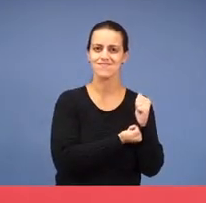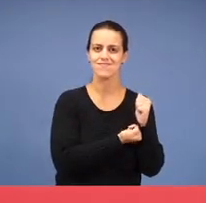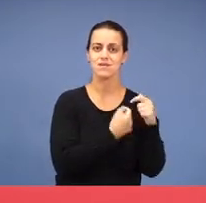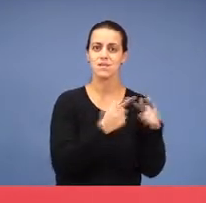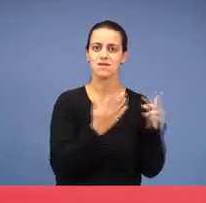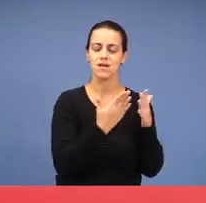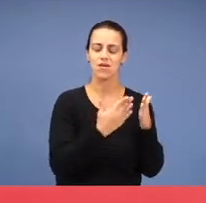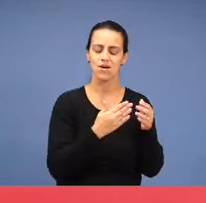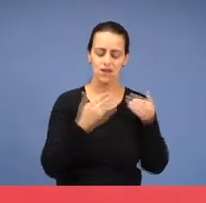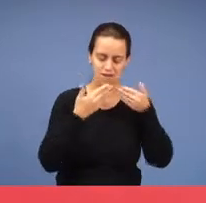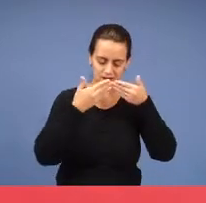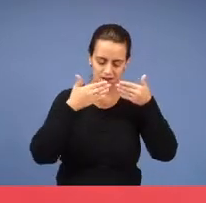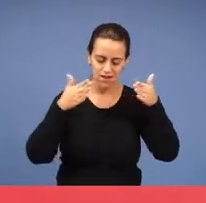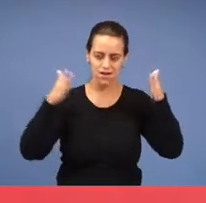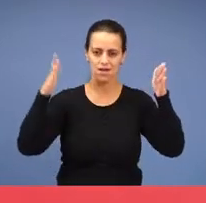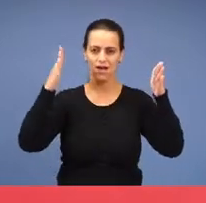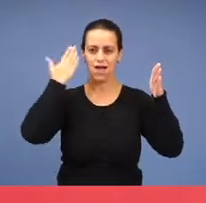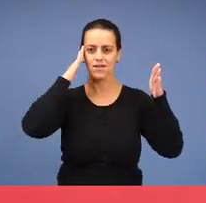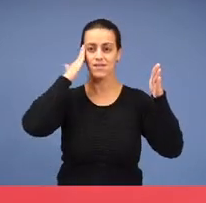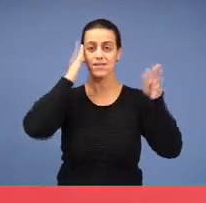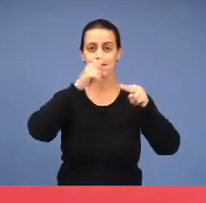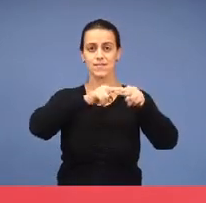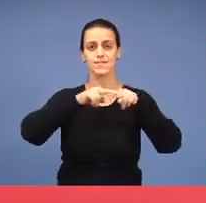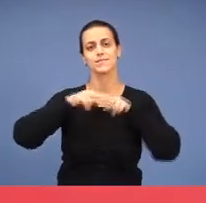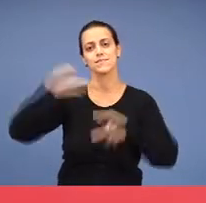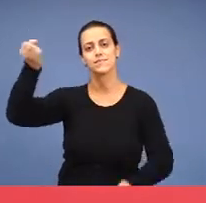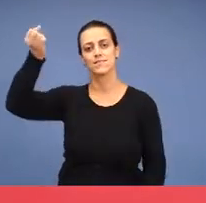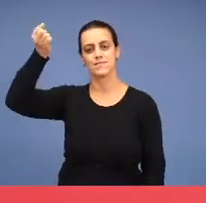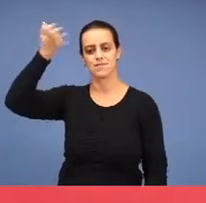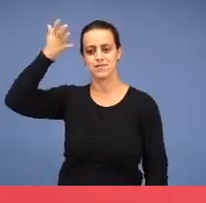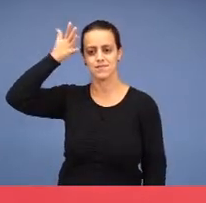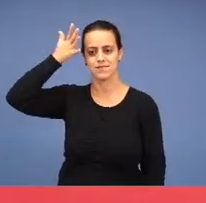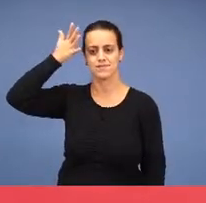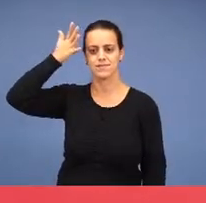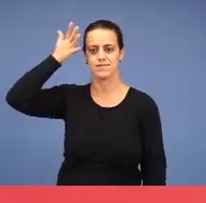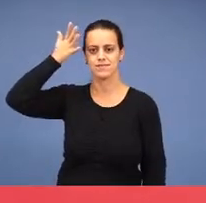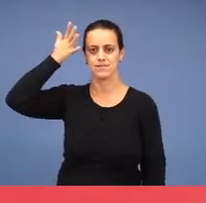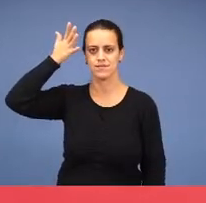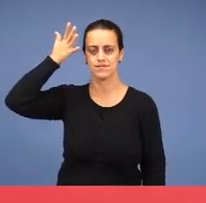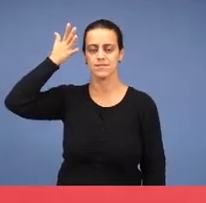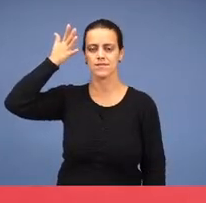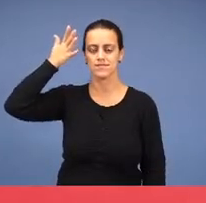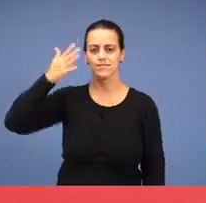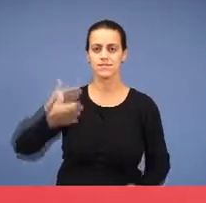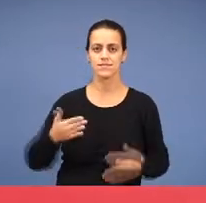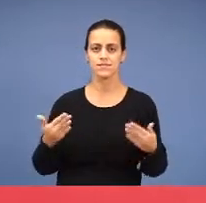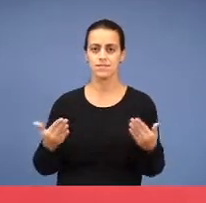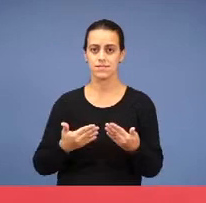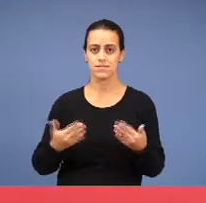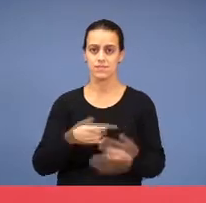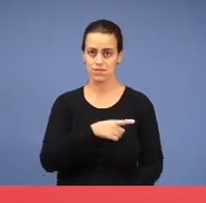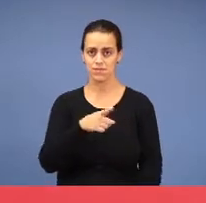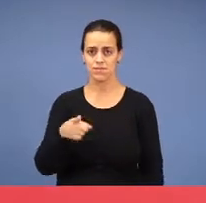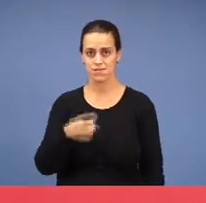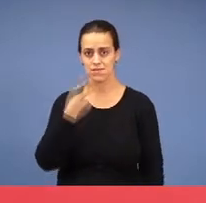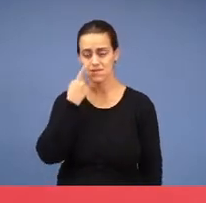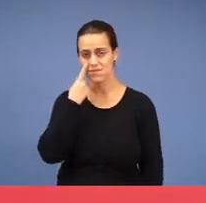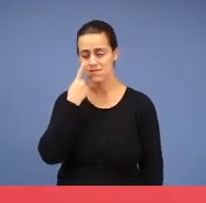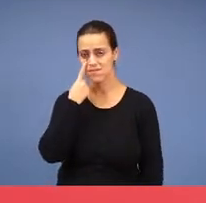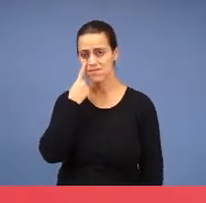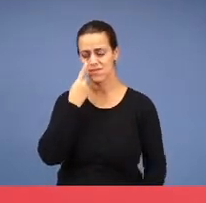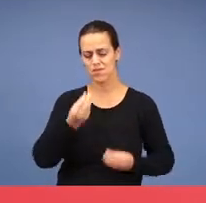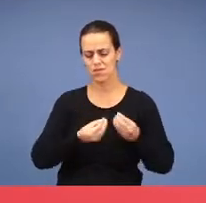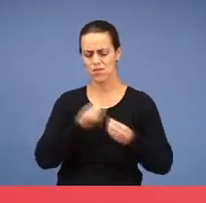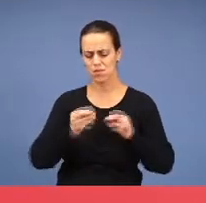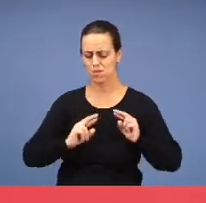uma igreja que tem revelação. Os irmãos agora então podem ver a diferença quando